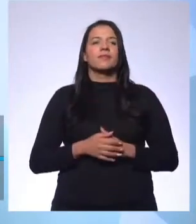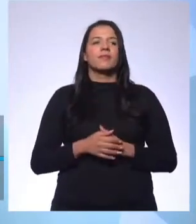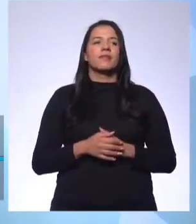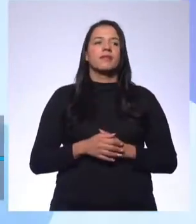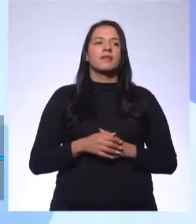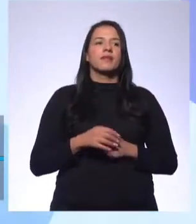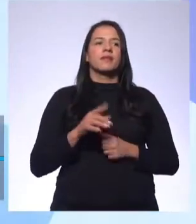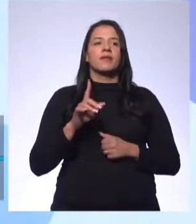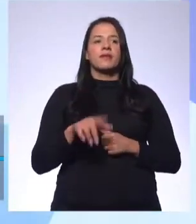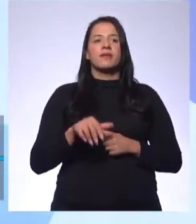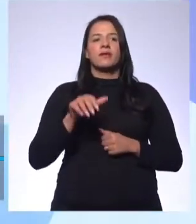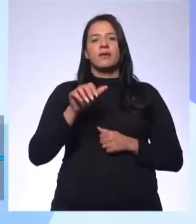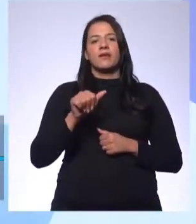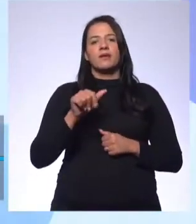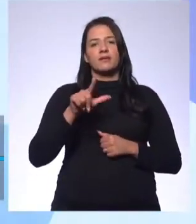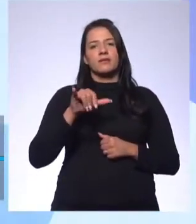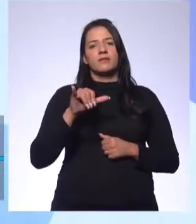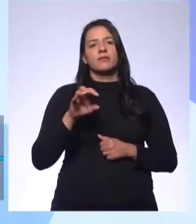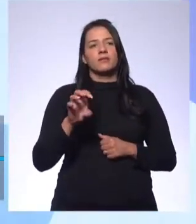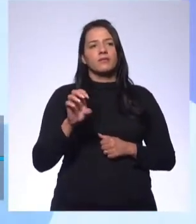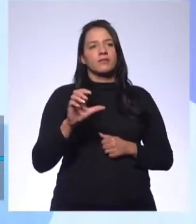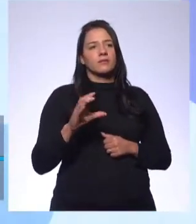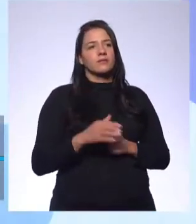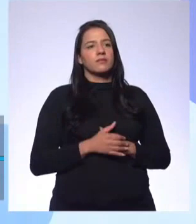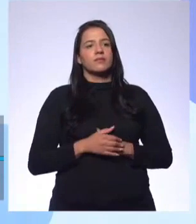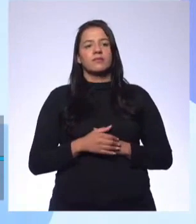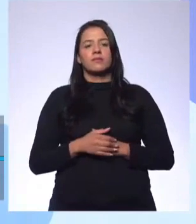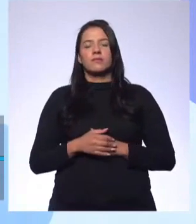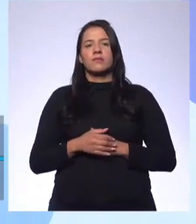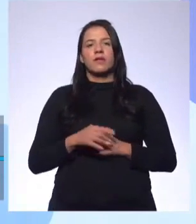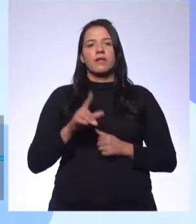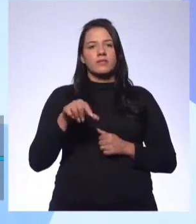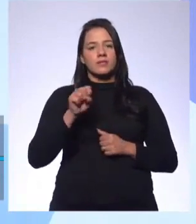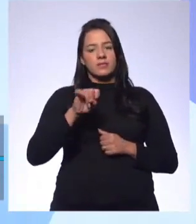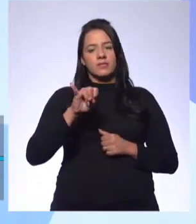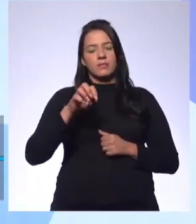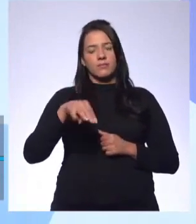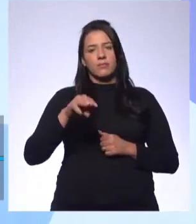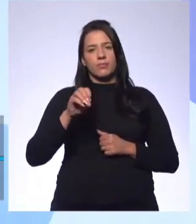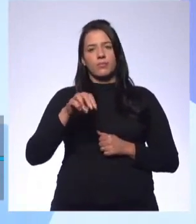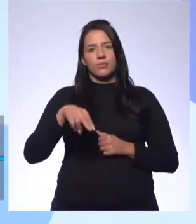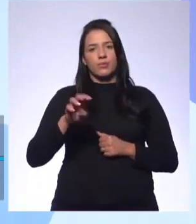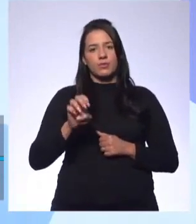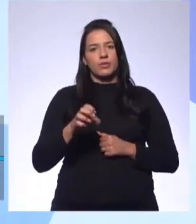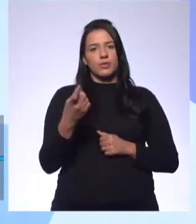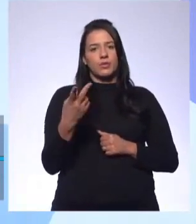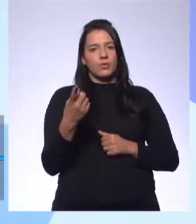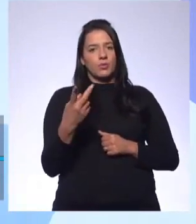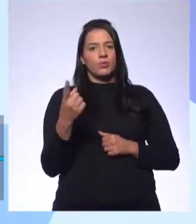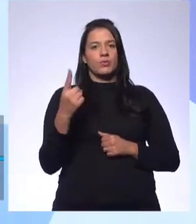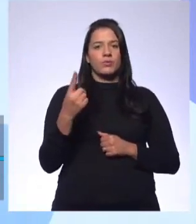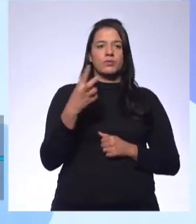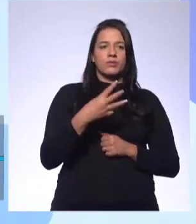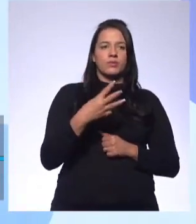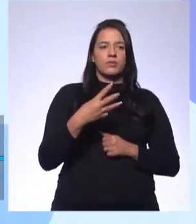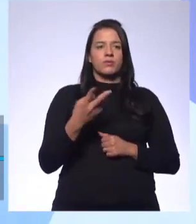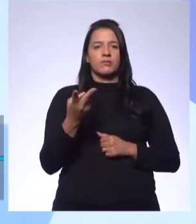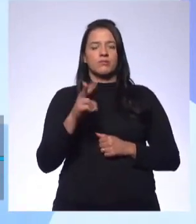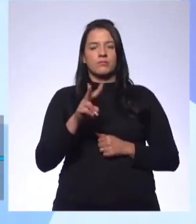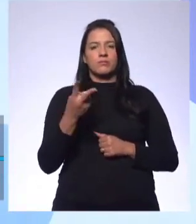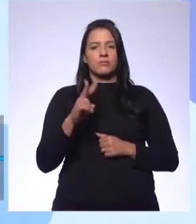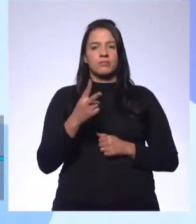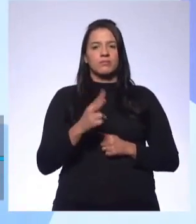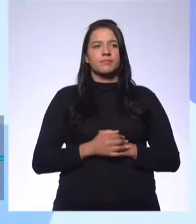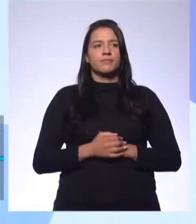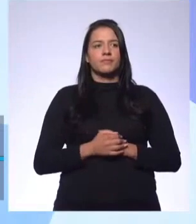que a idem é a Alice. Estão respondendo que É a mesma idade? A professora Simone participando conosco, dizendo 12 e 13. Entre